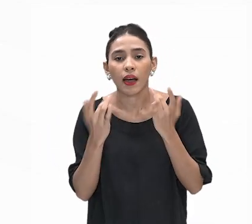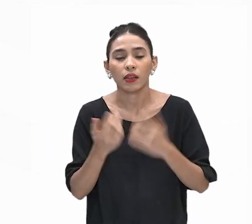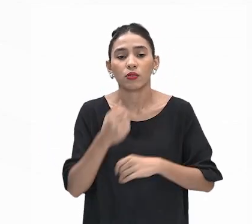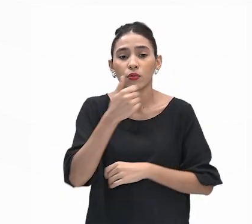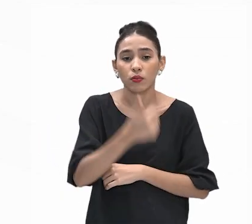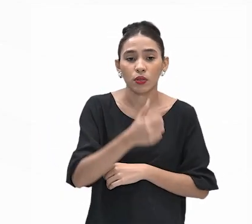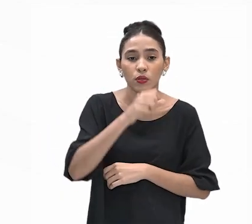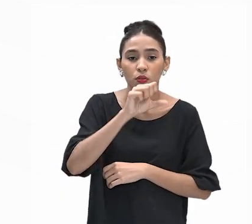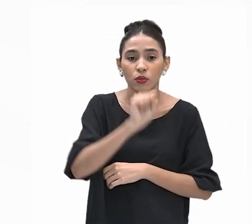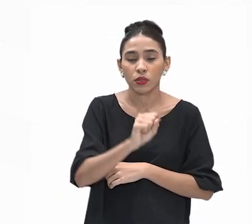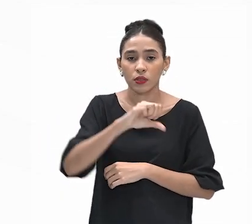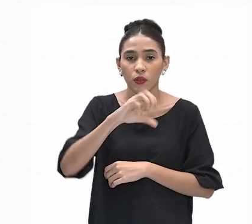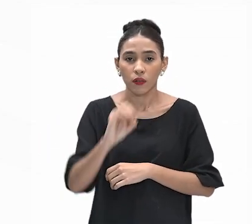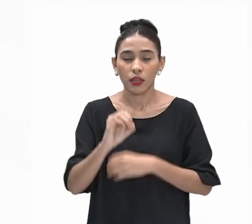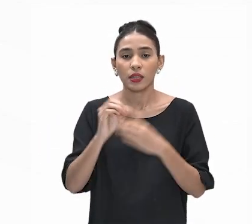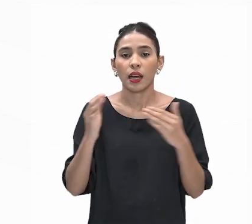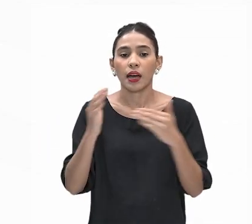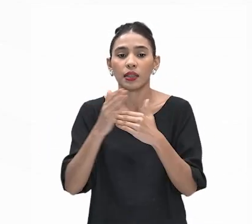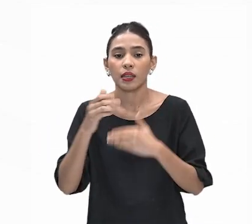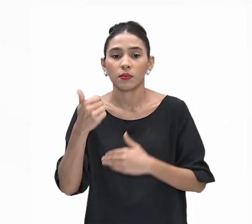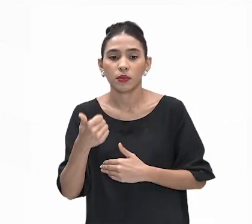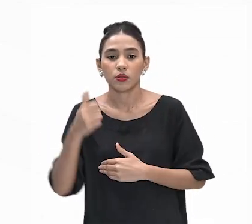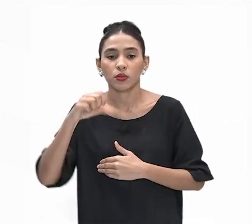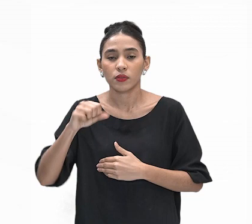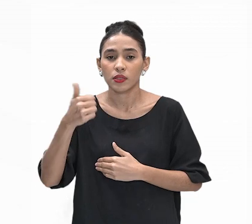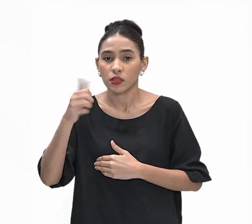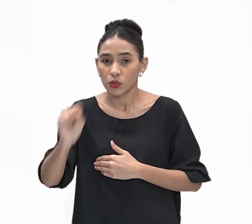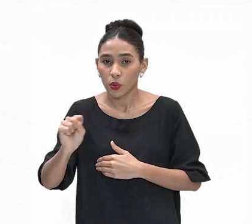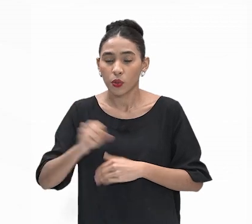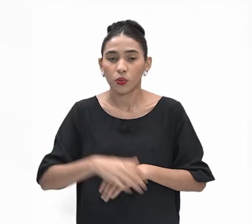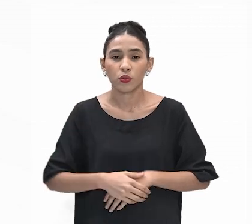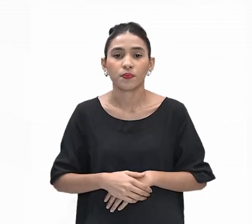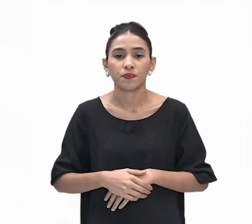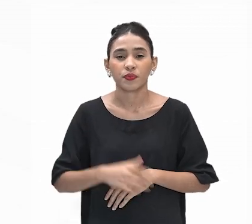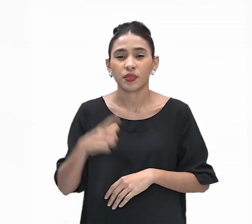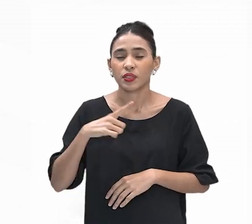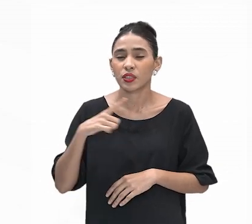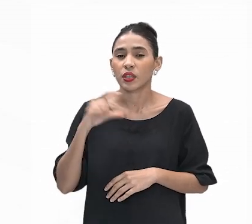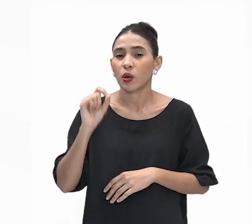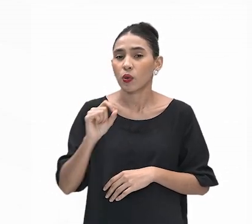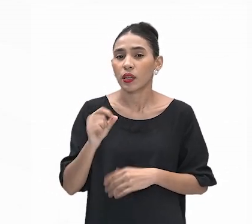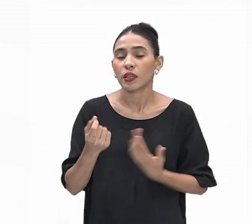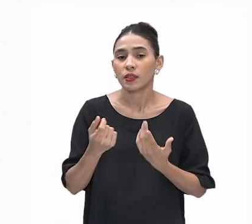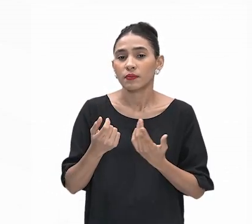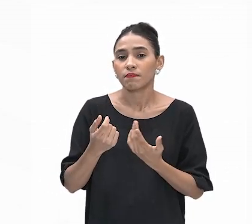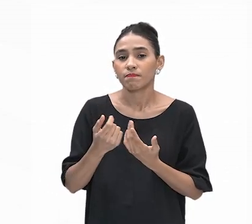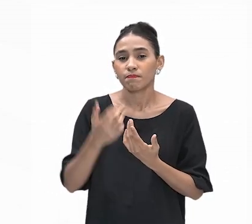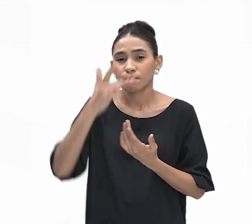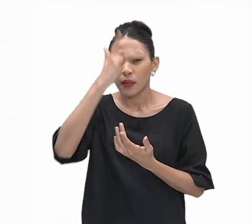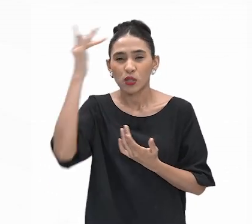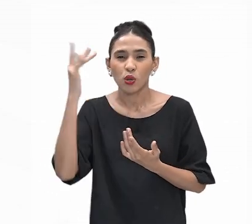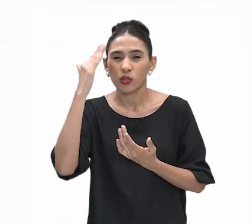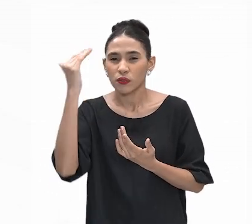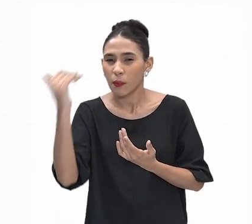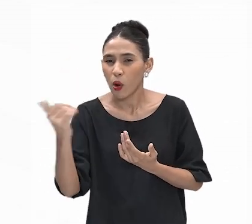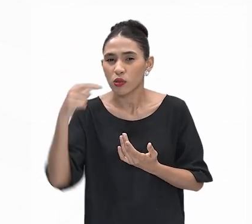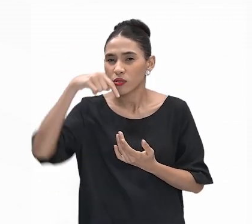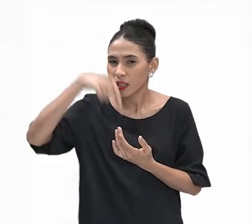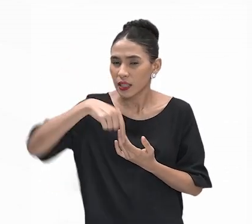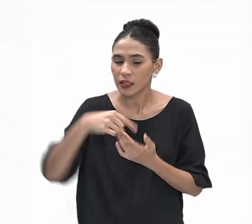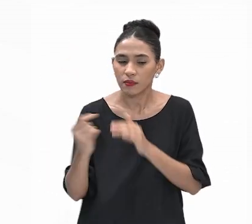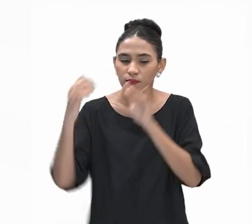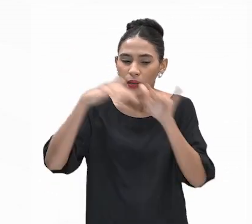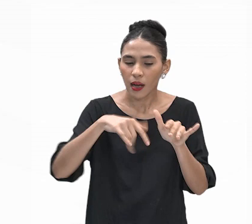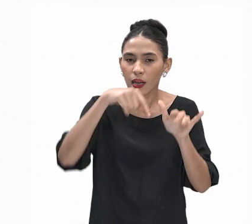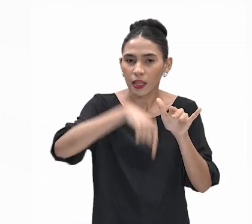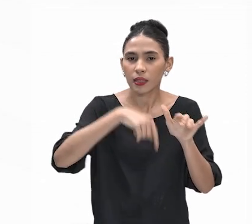1890 a 1918. O que brilhava aqui eram os artistas internacionais de renome. Mas